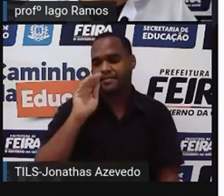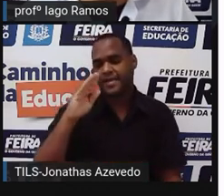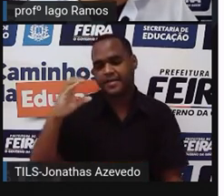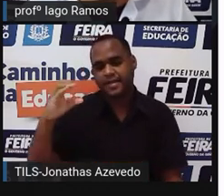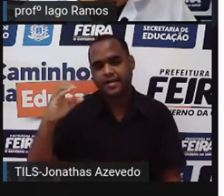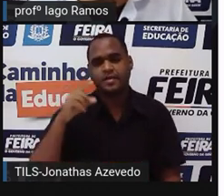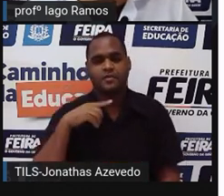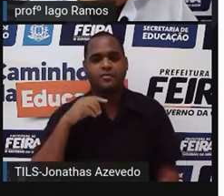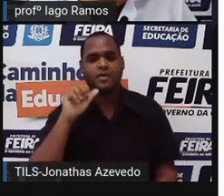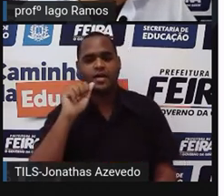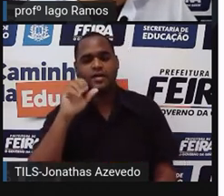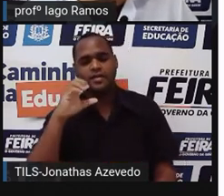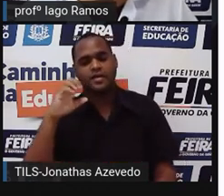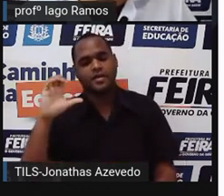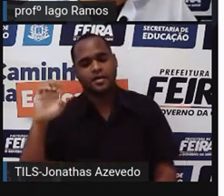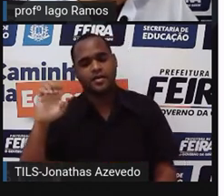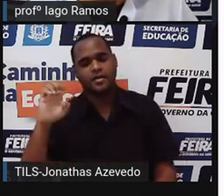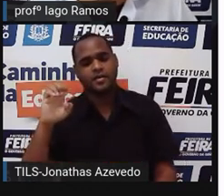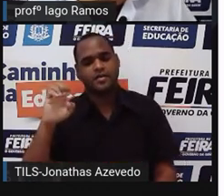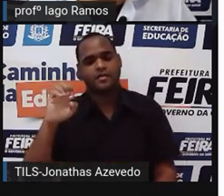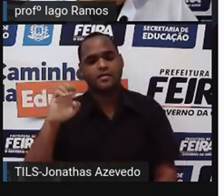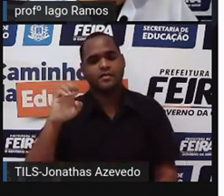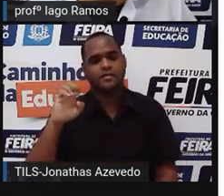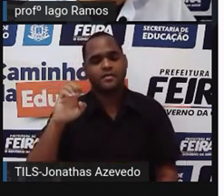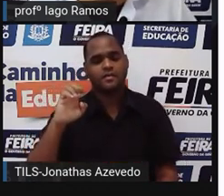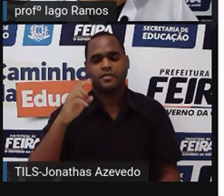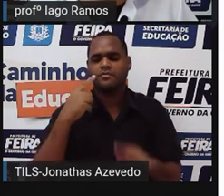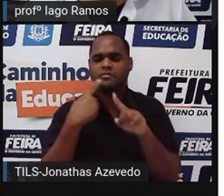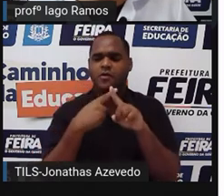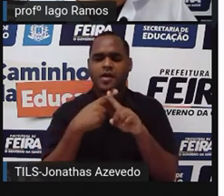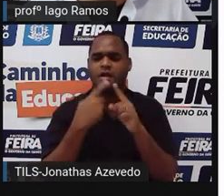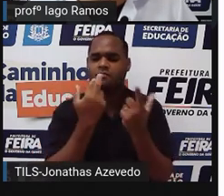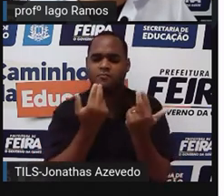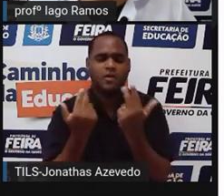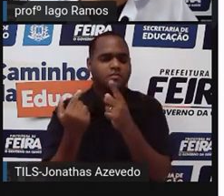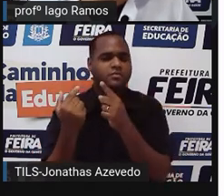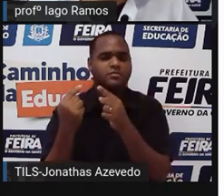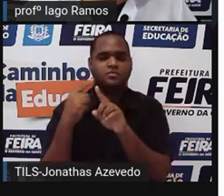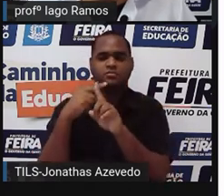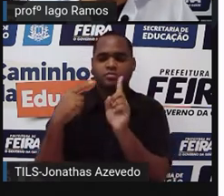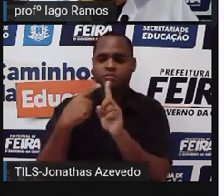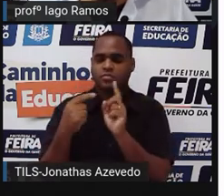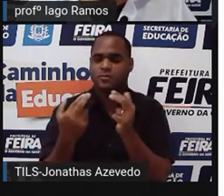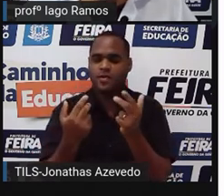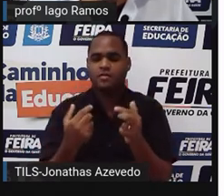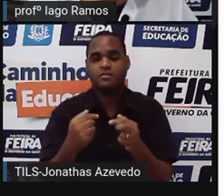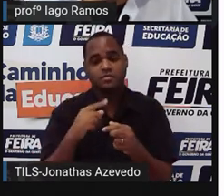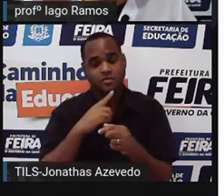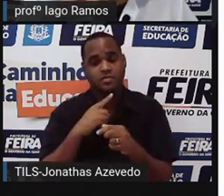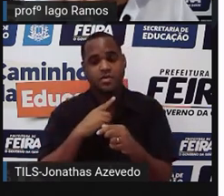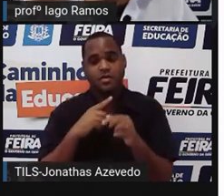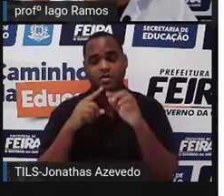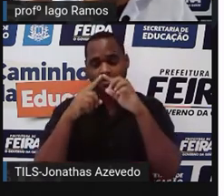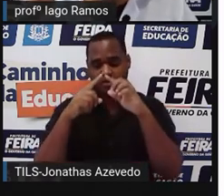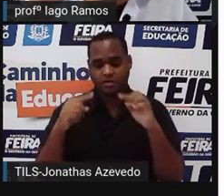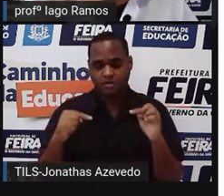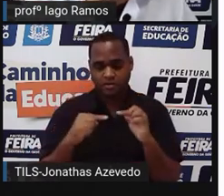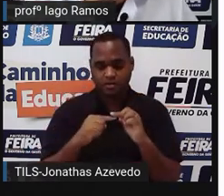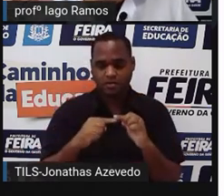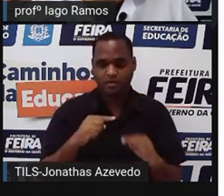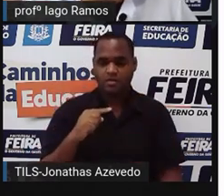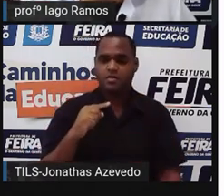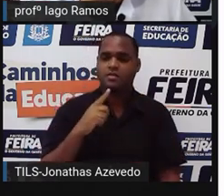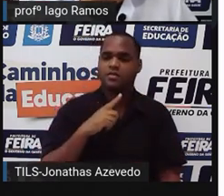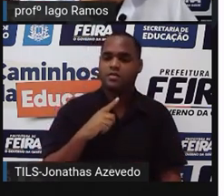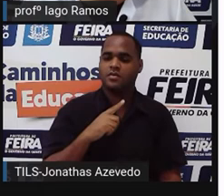triângulo ACE, tá bom? Por que que eles são semelhantes? Porque eles têm dois ângulos, né? A gente vai pegar esse caso de